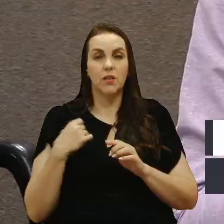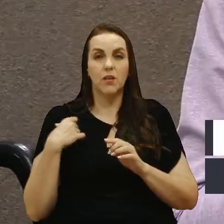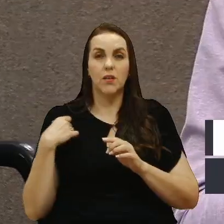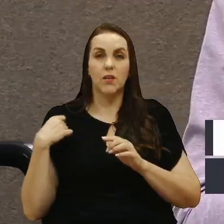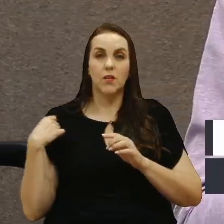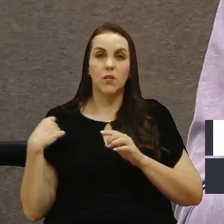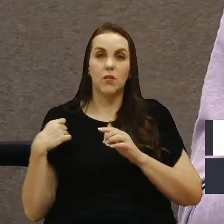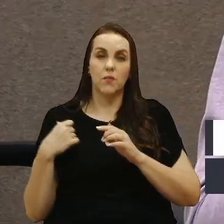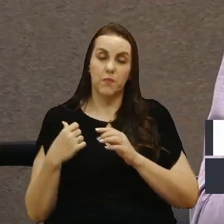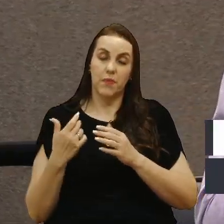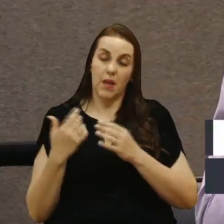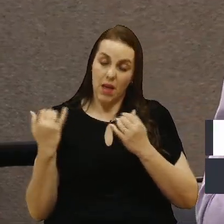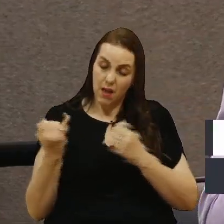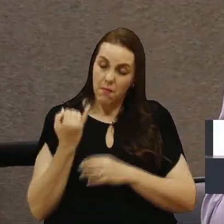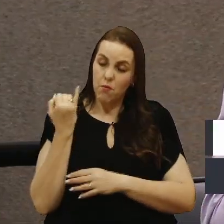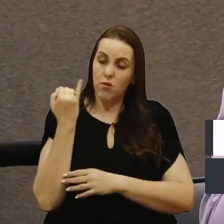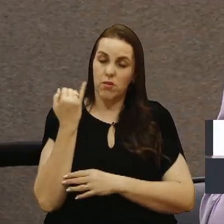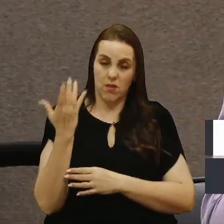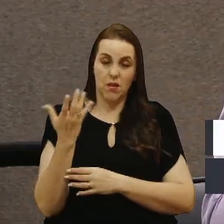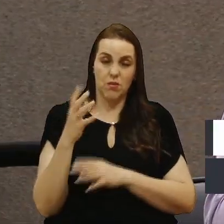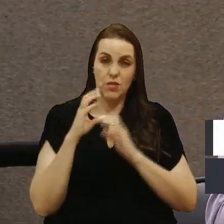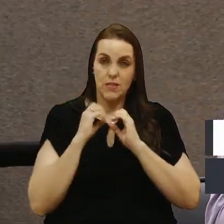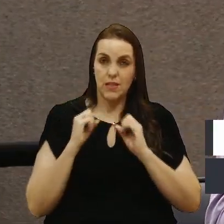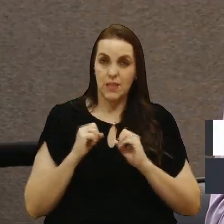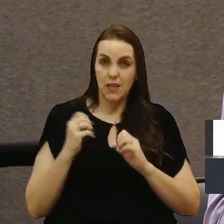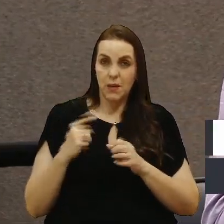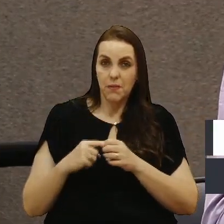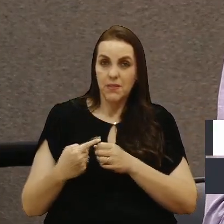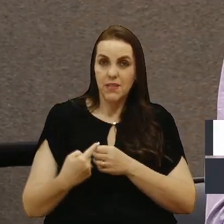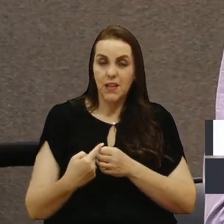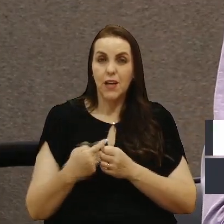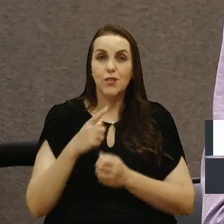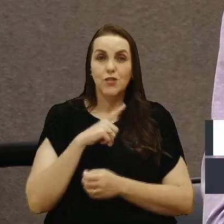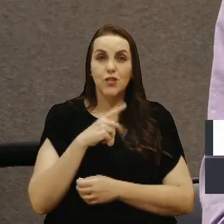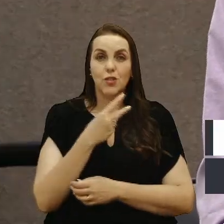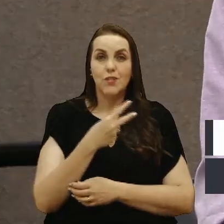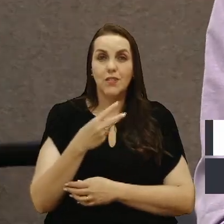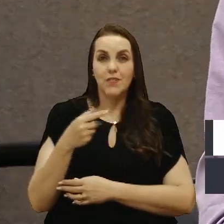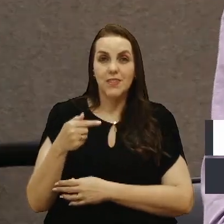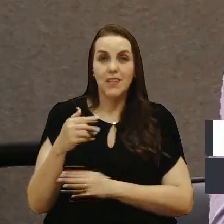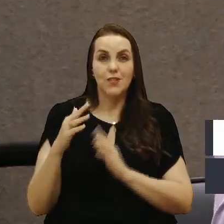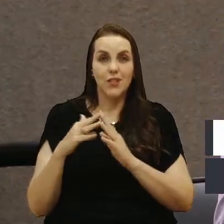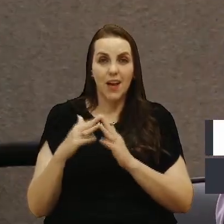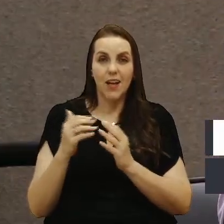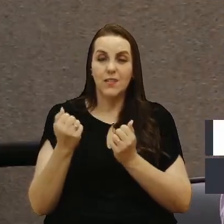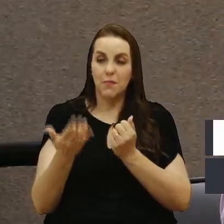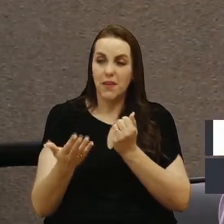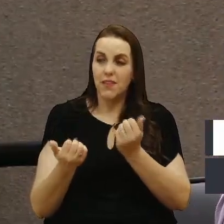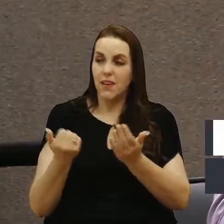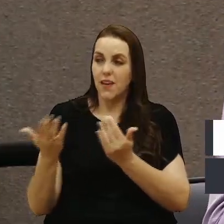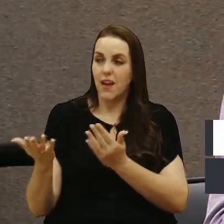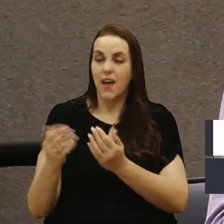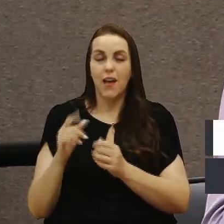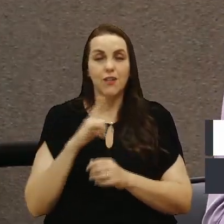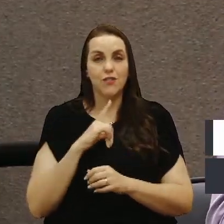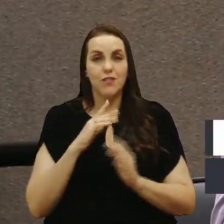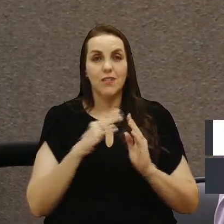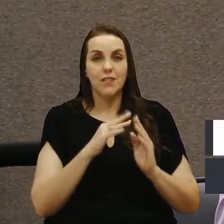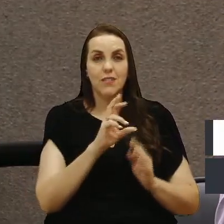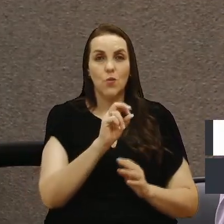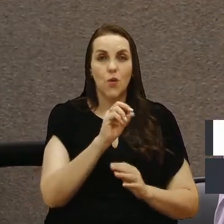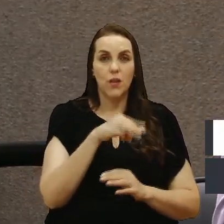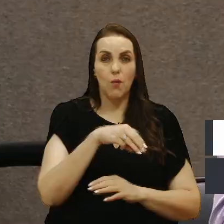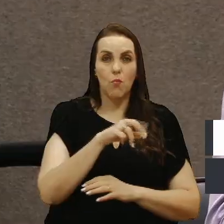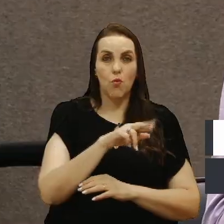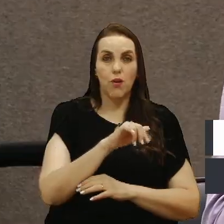muito importante para a nossa cidade, e eu vi que ali a gente tinha 227 casas para entregar, a gente tinha mais 50 casas na Morada do Vale,